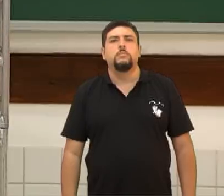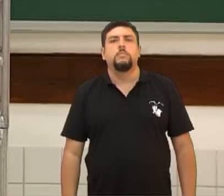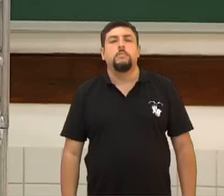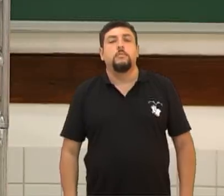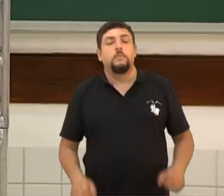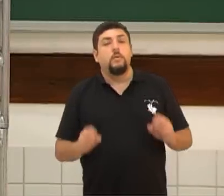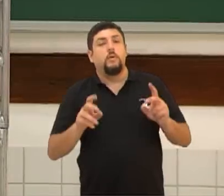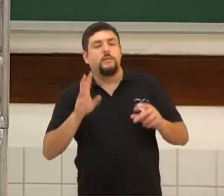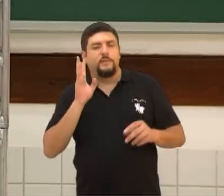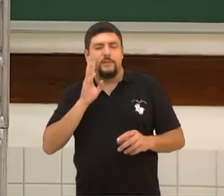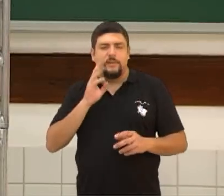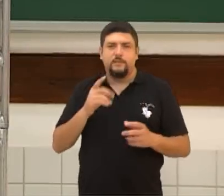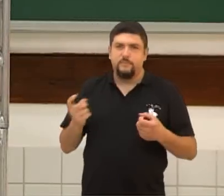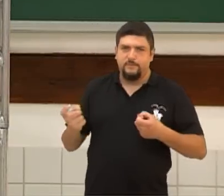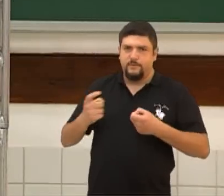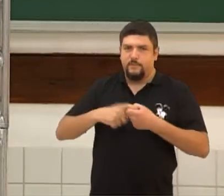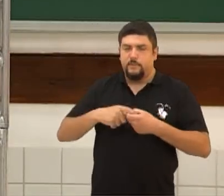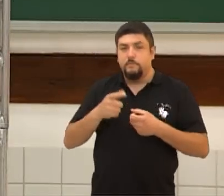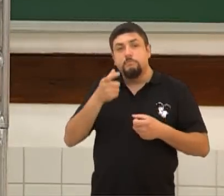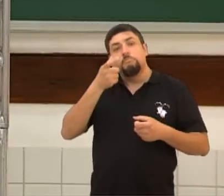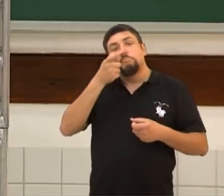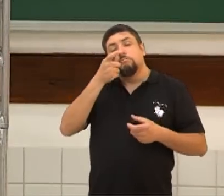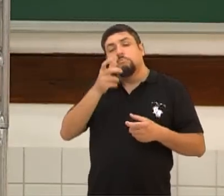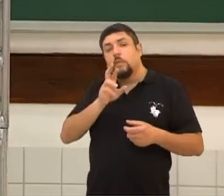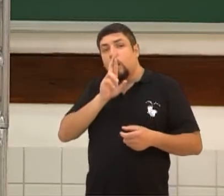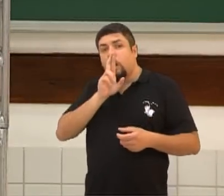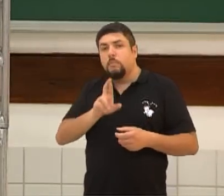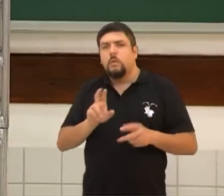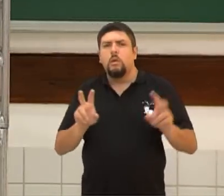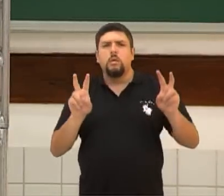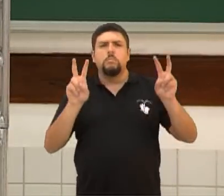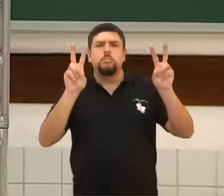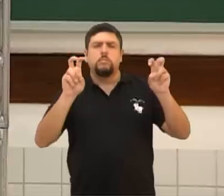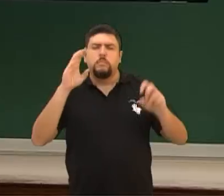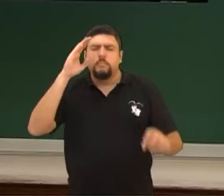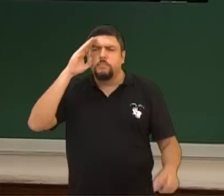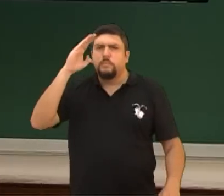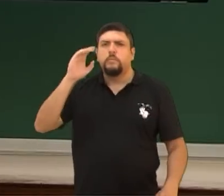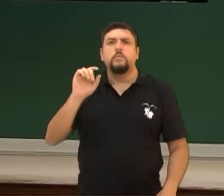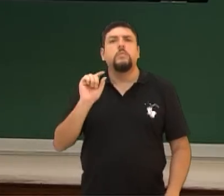Legal, pessoal, voltamos, vamos verificar aqui então qual é o tema central aqui comigo.